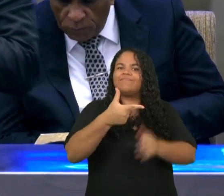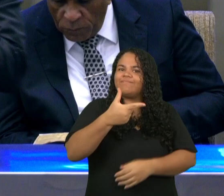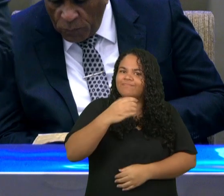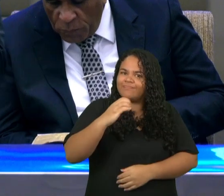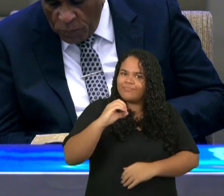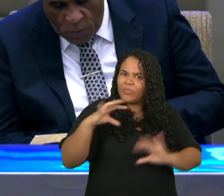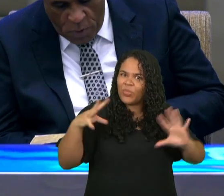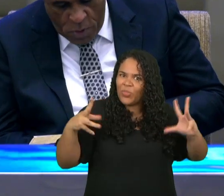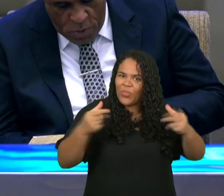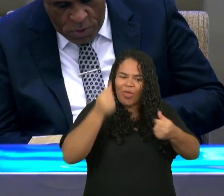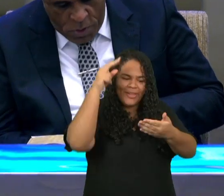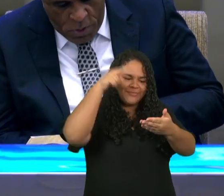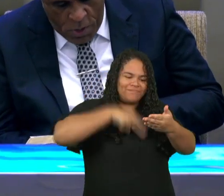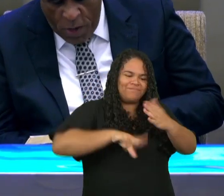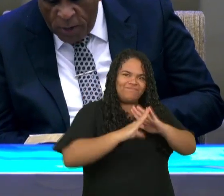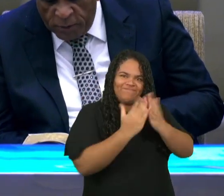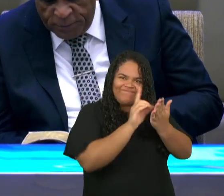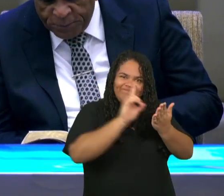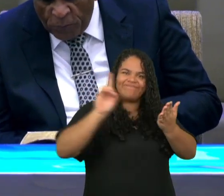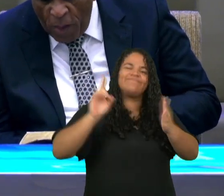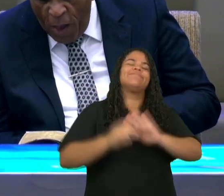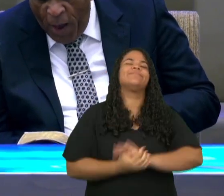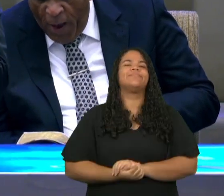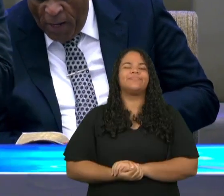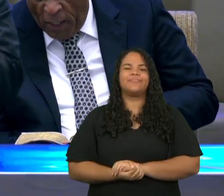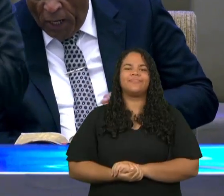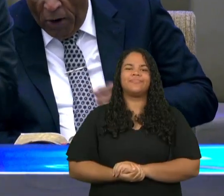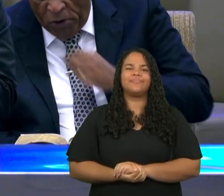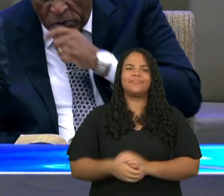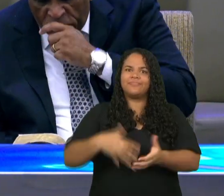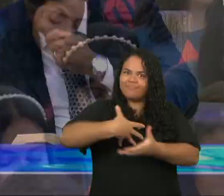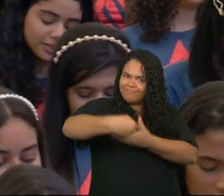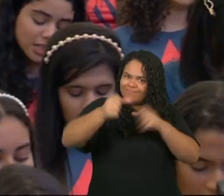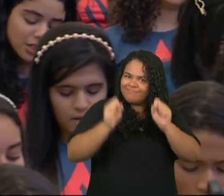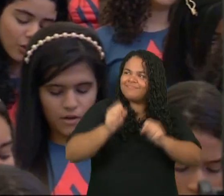ler bem bonito. Diga comigo: o Senhor